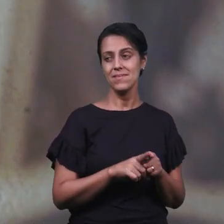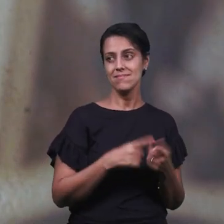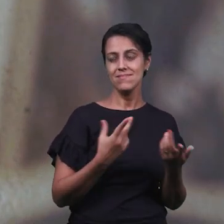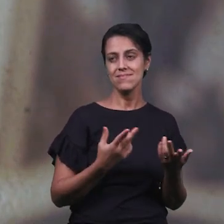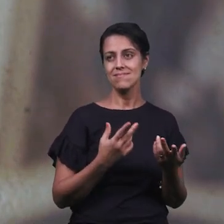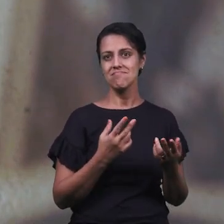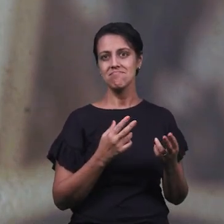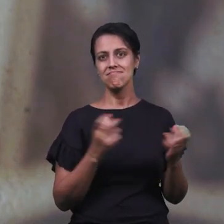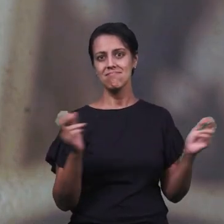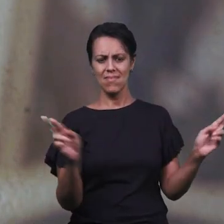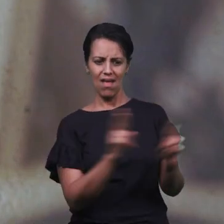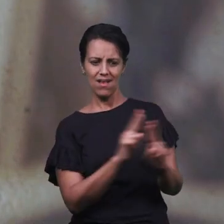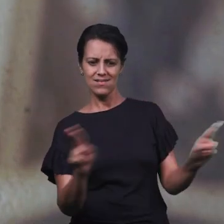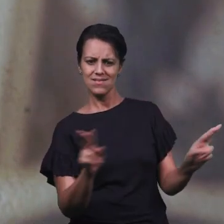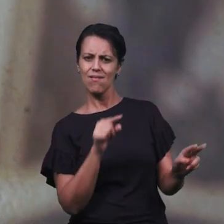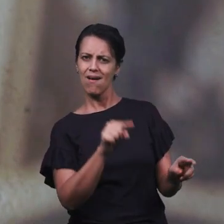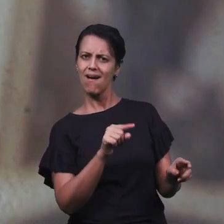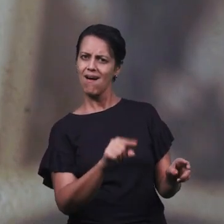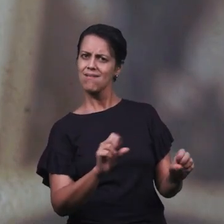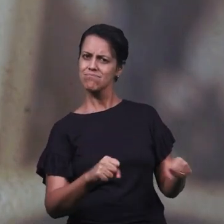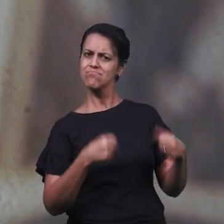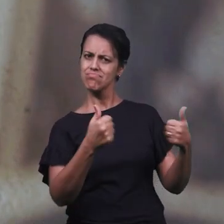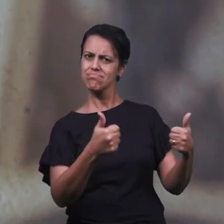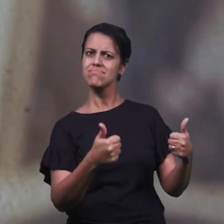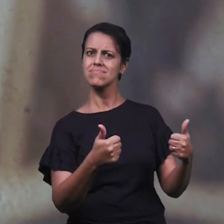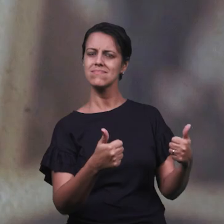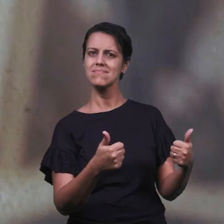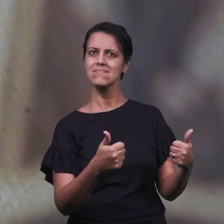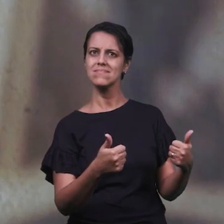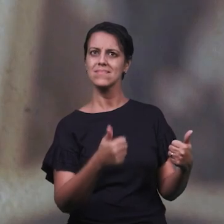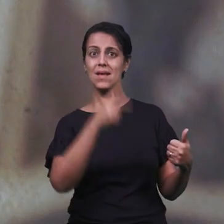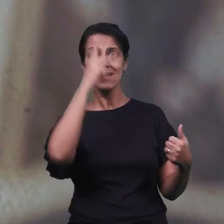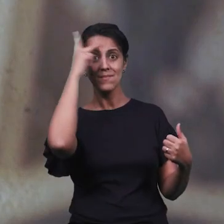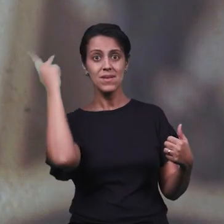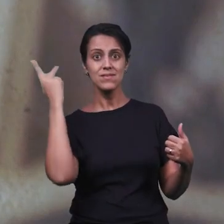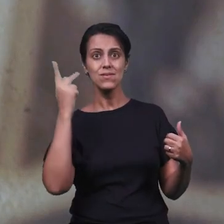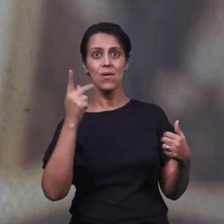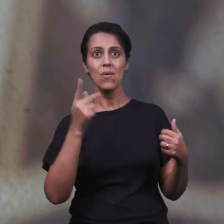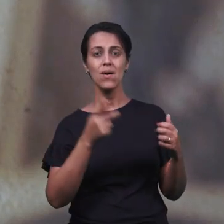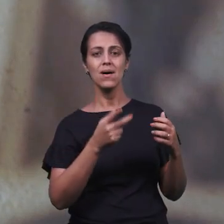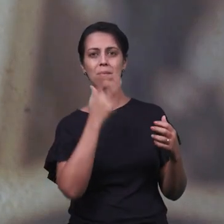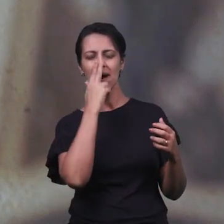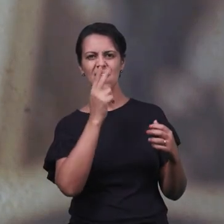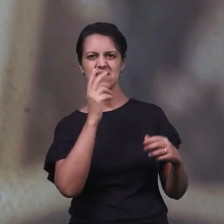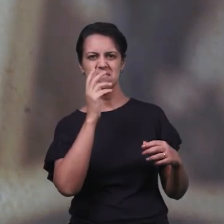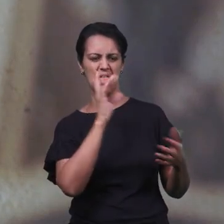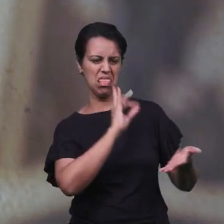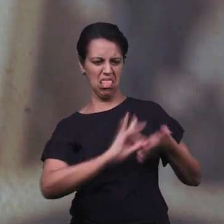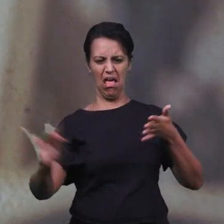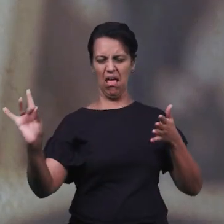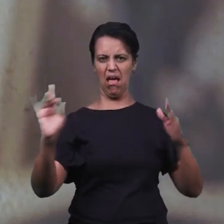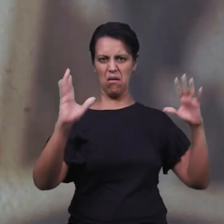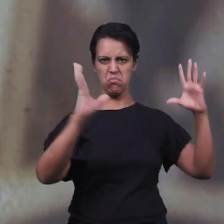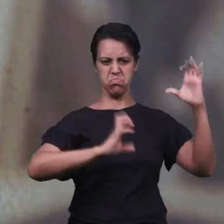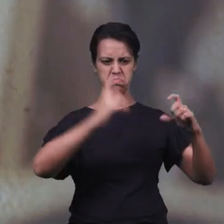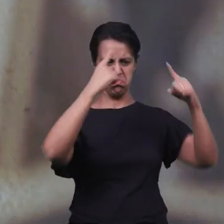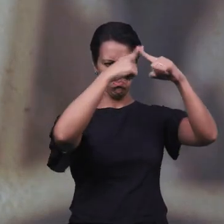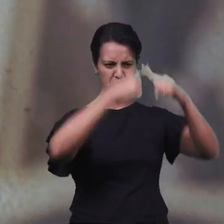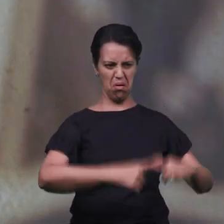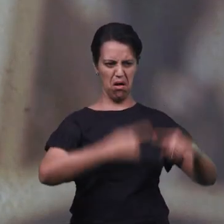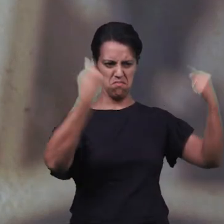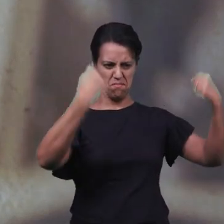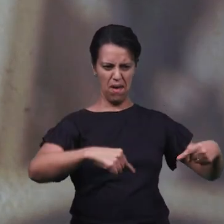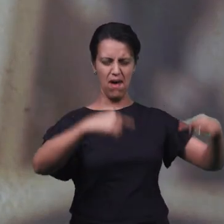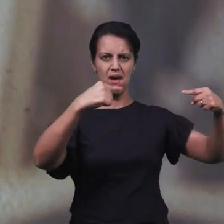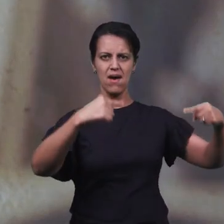de alguma forma esta relação, entendeu? Então as pessoas elas deixaram de se ver como, né, inimigas, né? Muitas vezes, né?